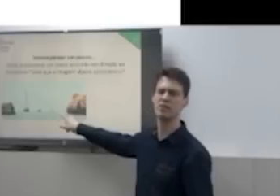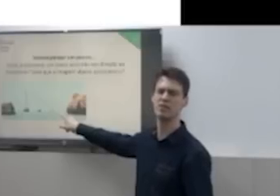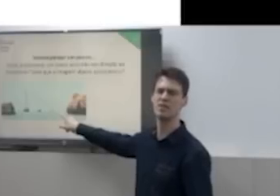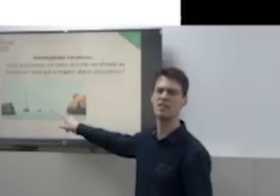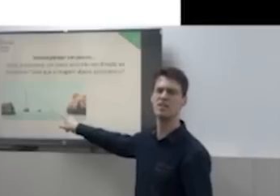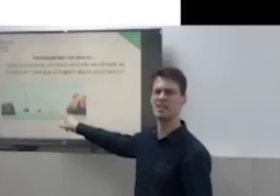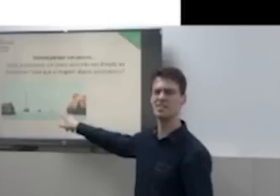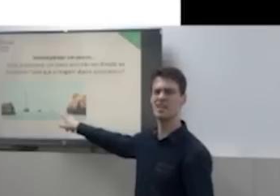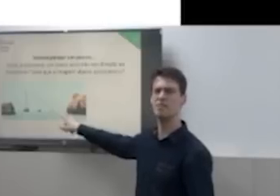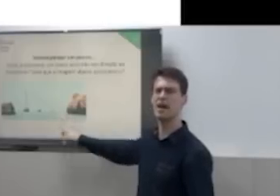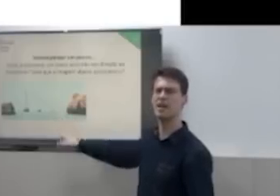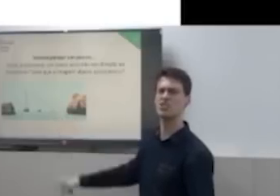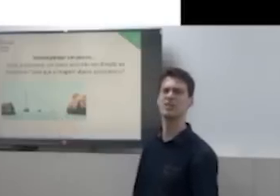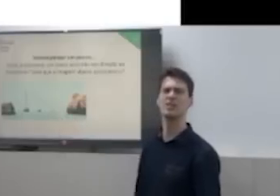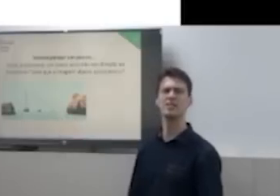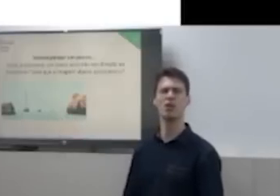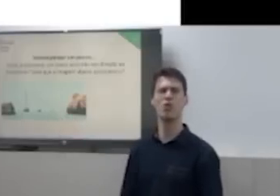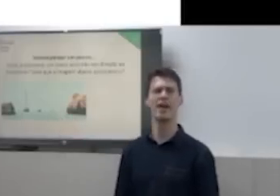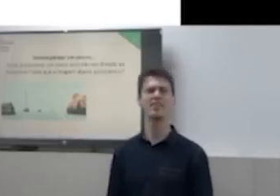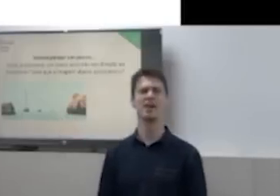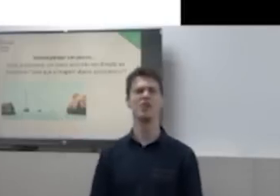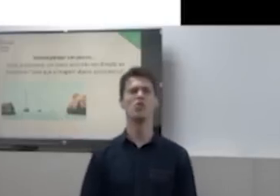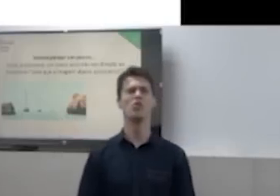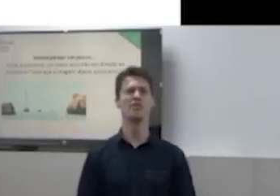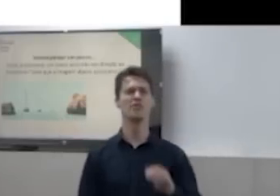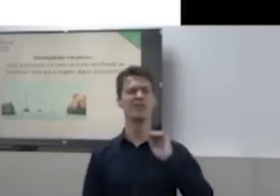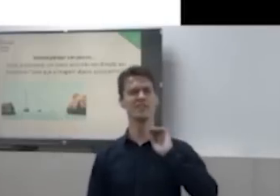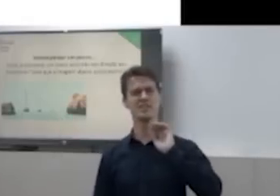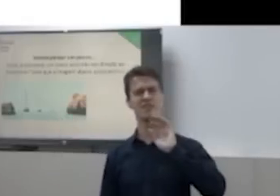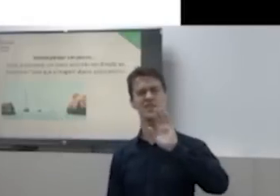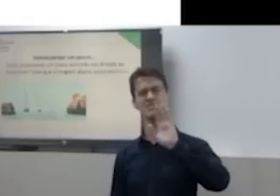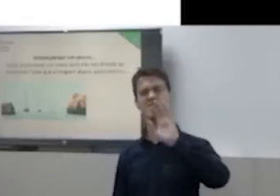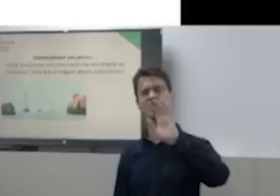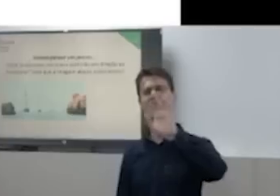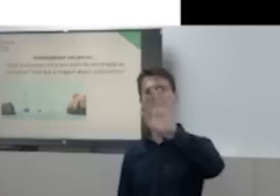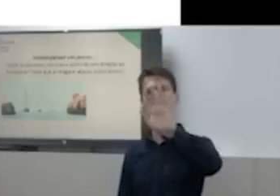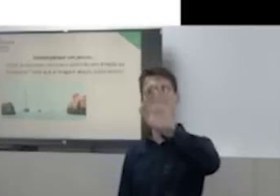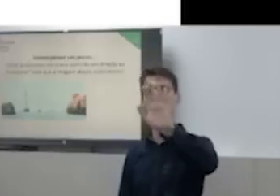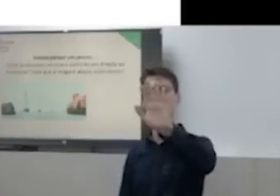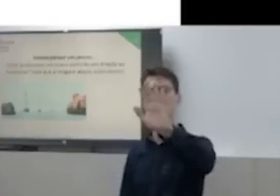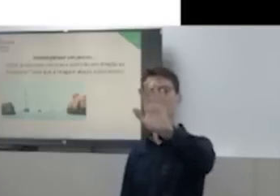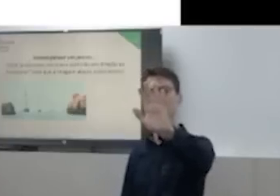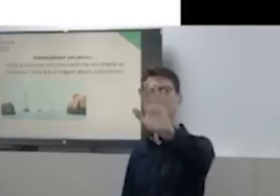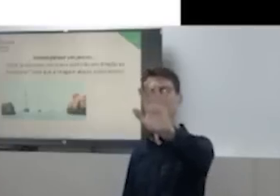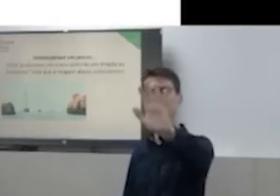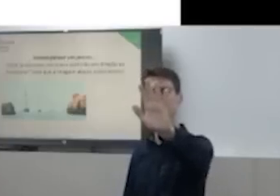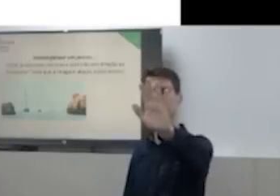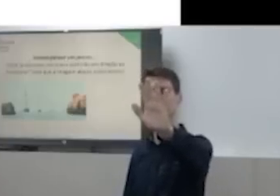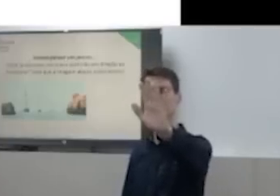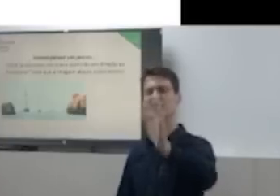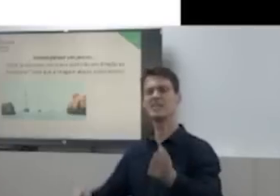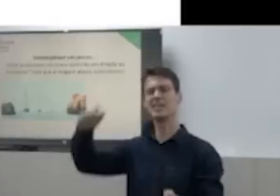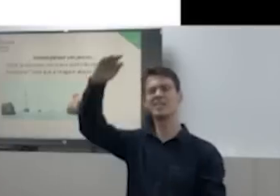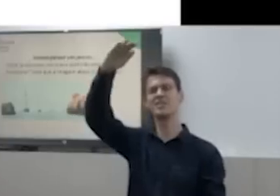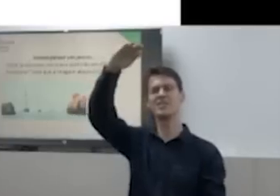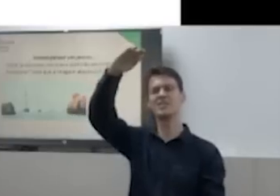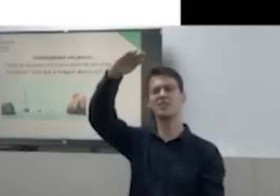esse navio. Será que essa imagem está correta? O navio está se afastando lá no horizonte. E cada